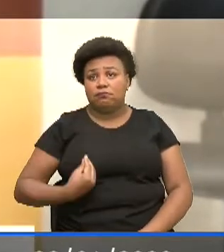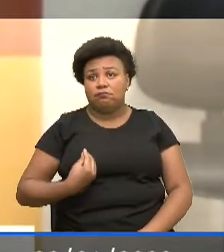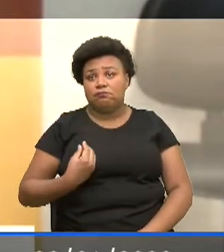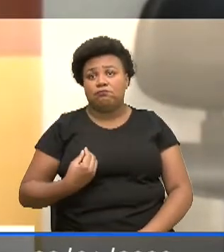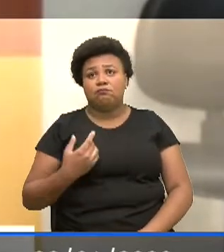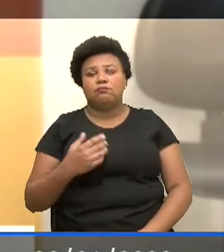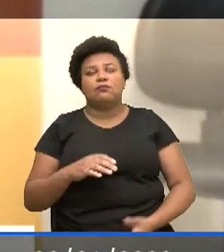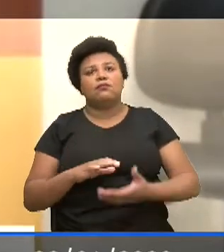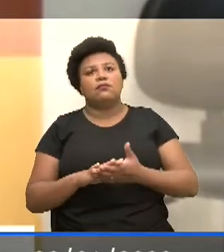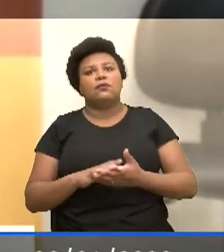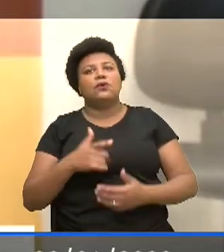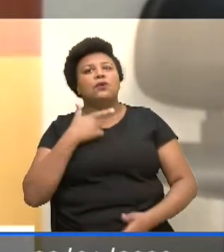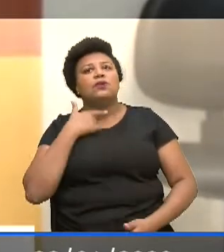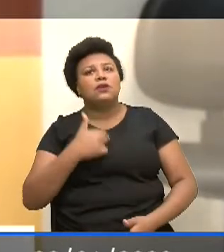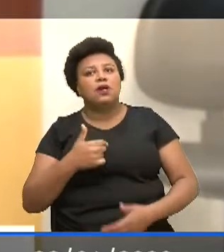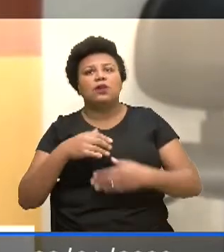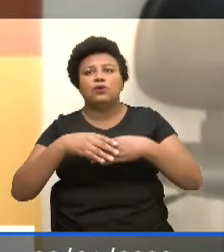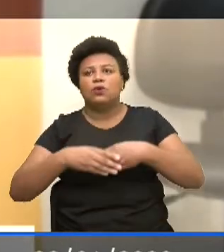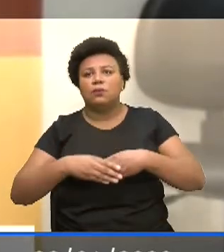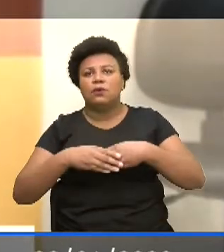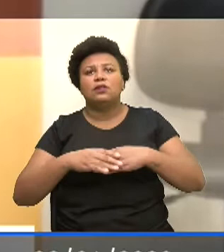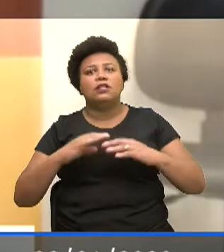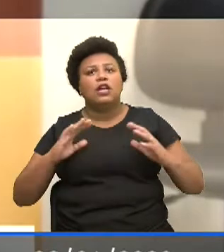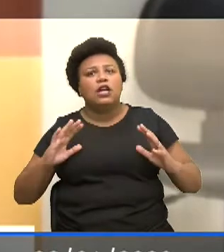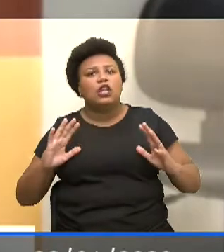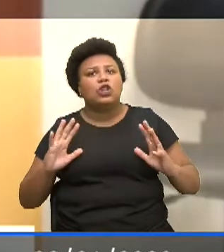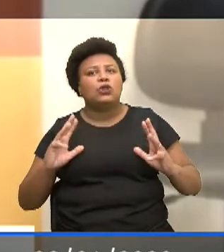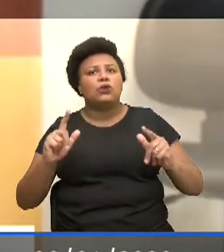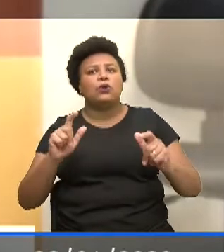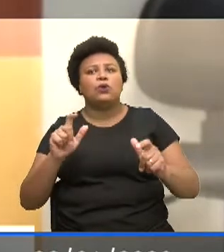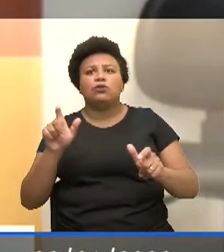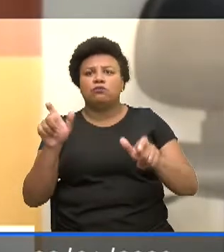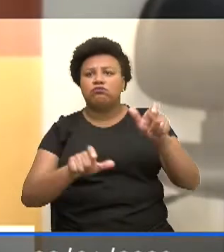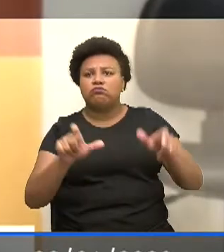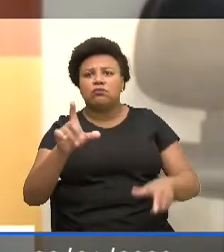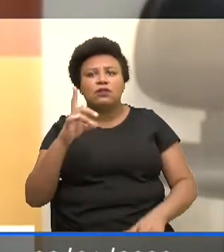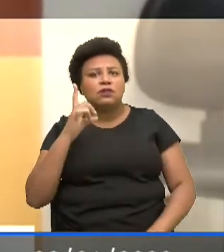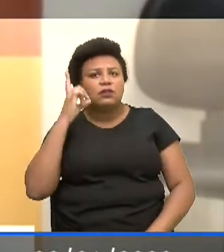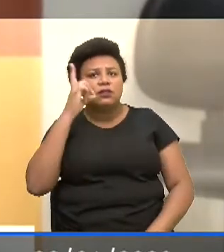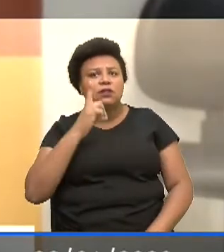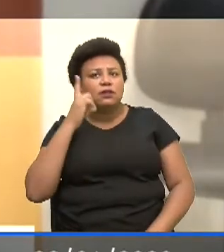não. Gostaria de cumprimentar todos os parlamentares